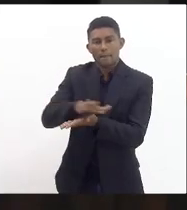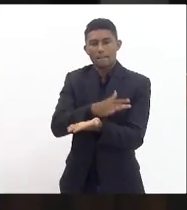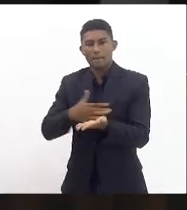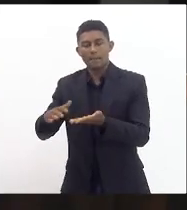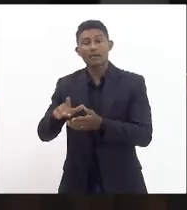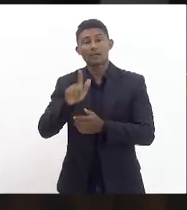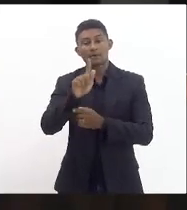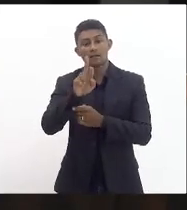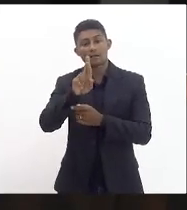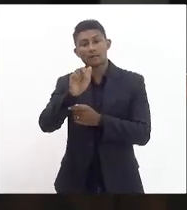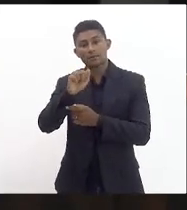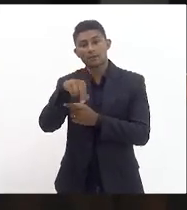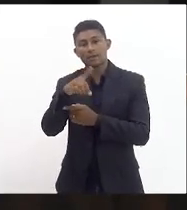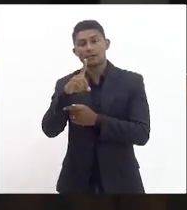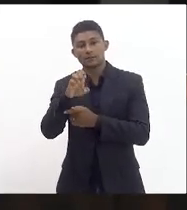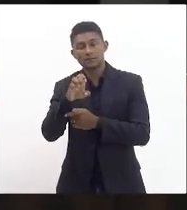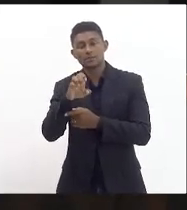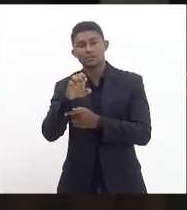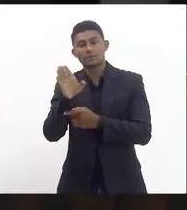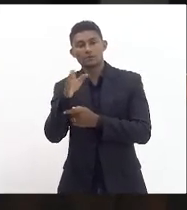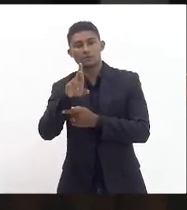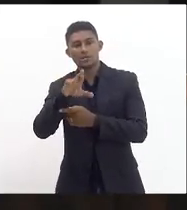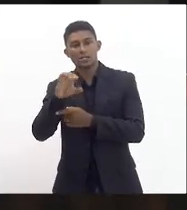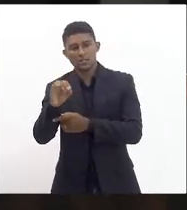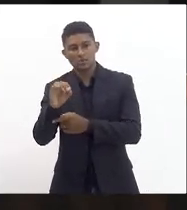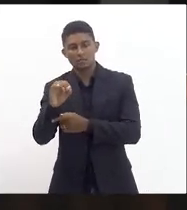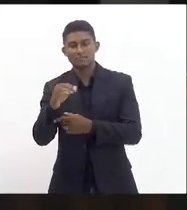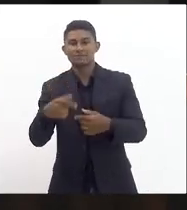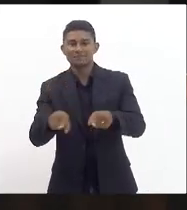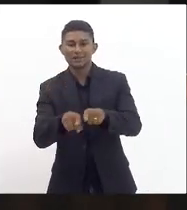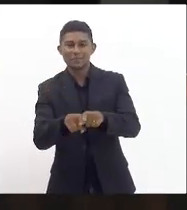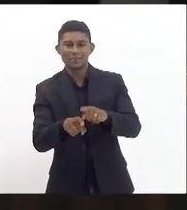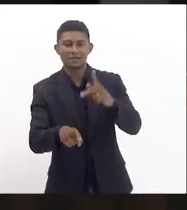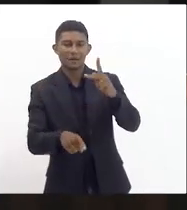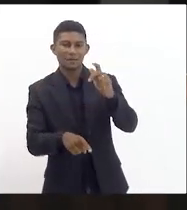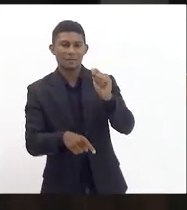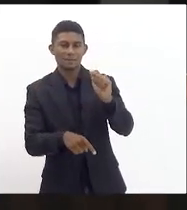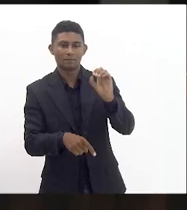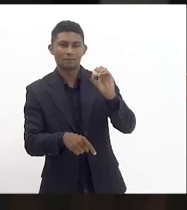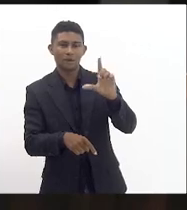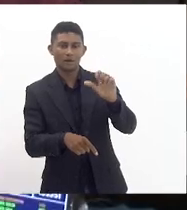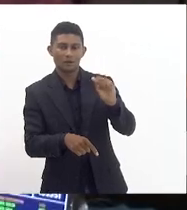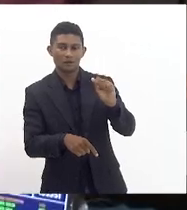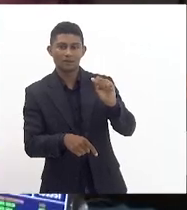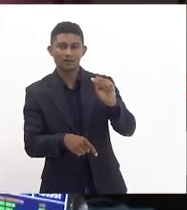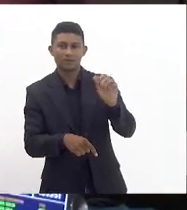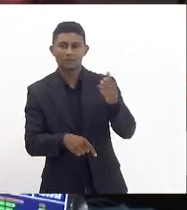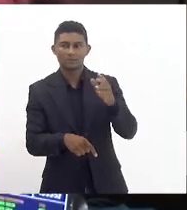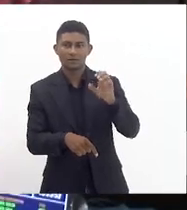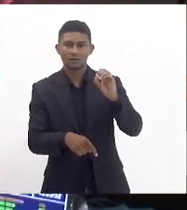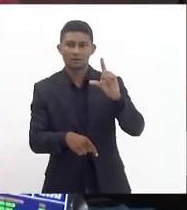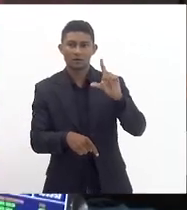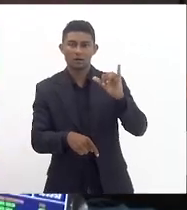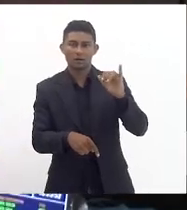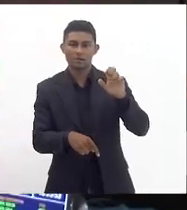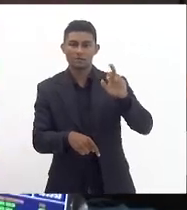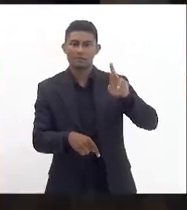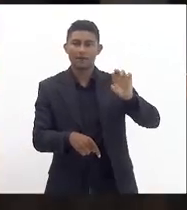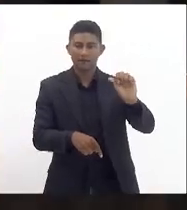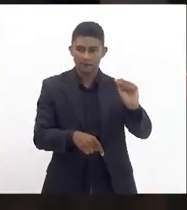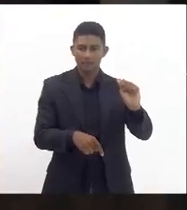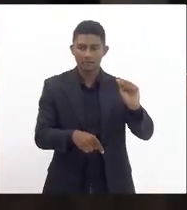campeã. Em homenagem à Grande Rio, vamos saudar Paulo Oliveira, né, Luiz? Não, Pombagira, Pombagira. Não